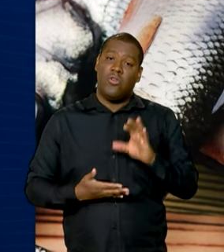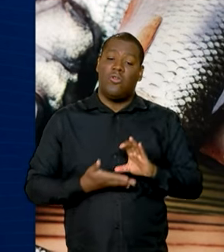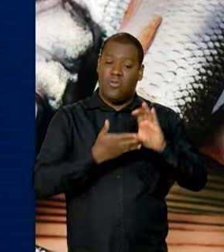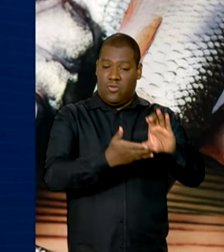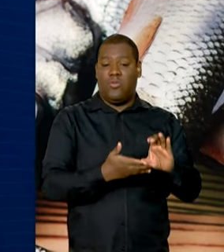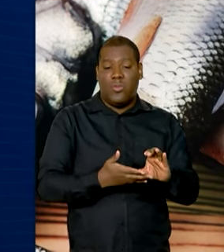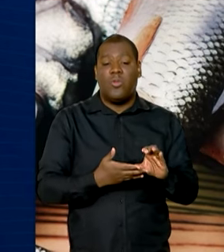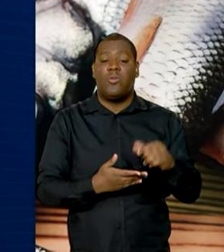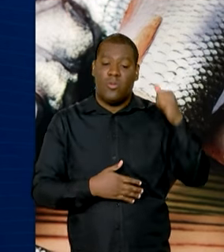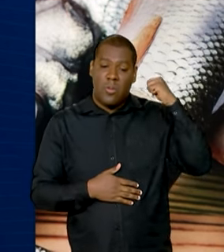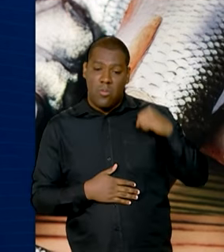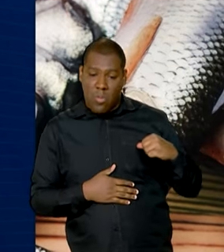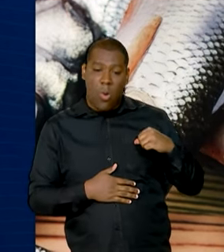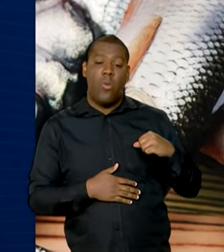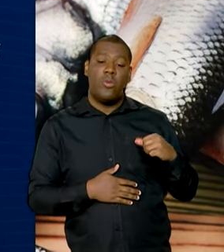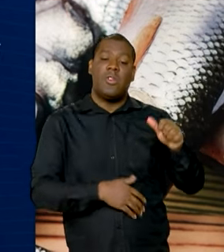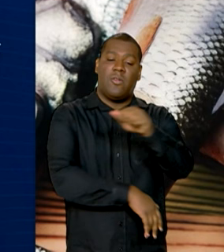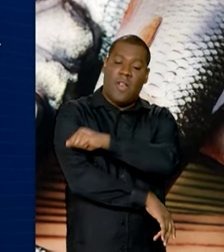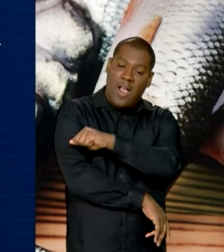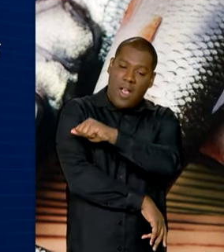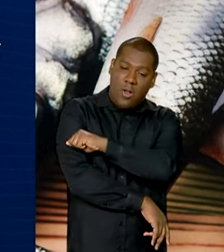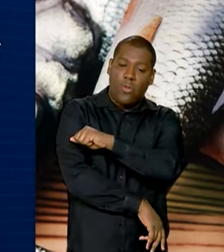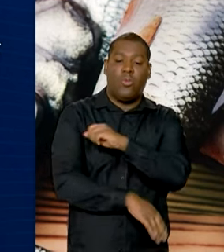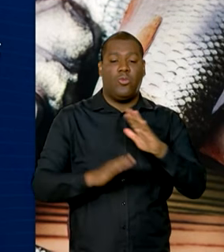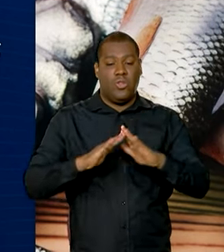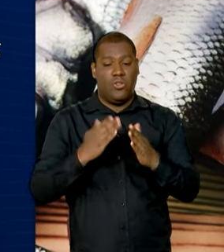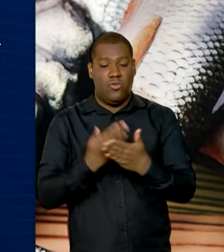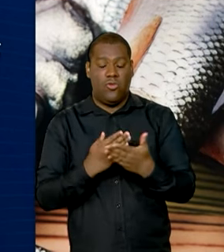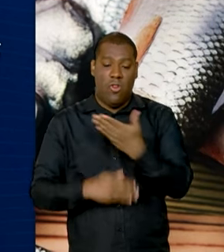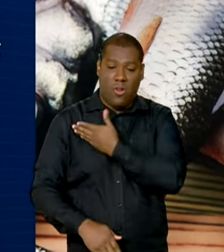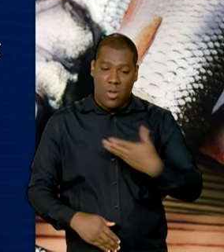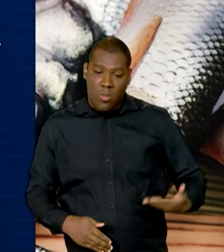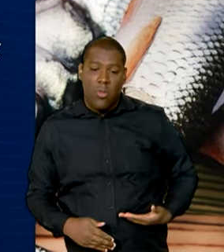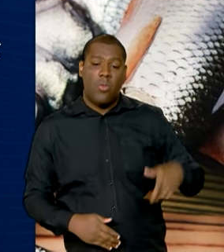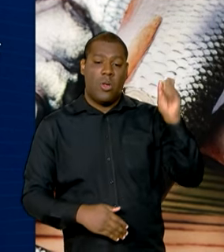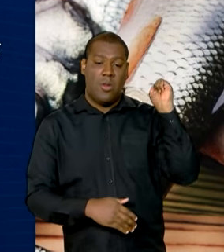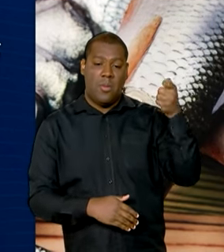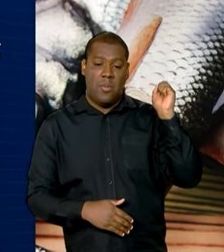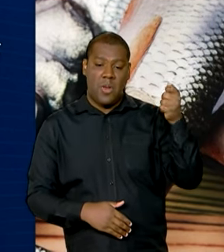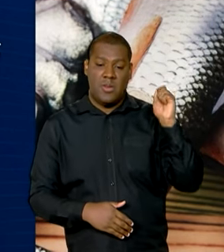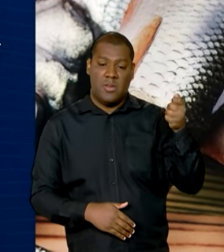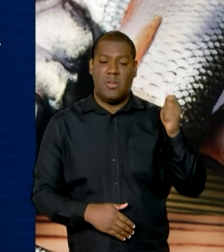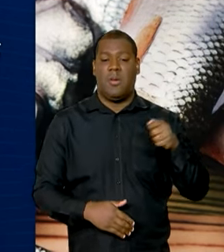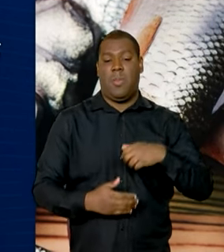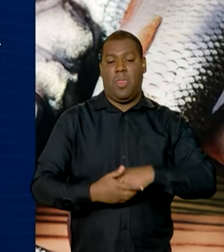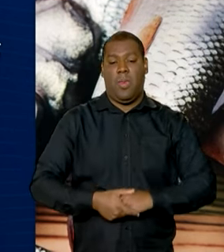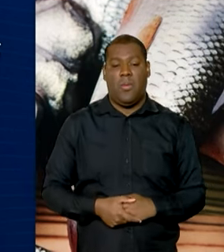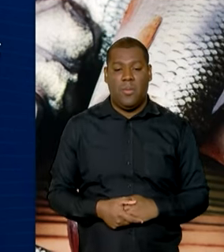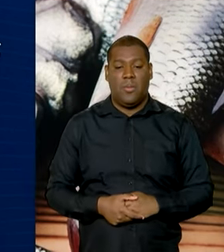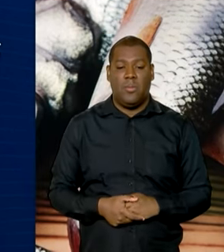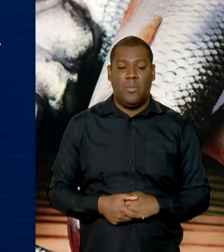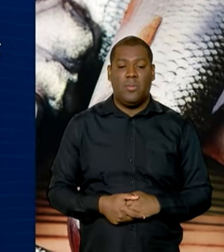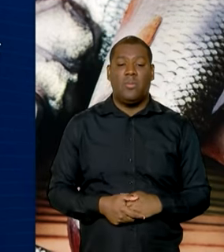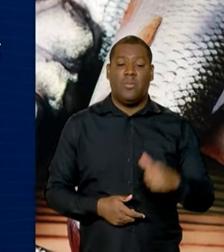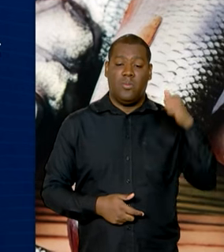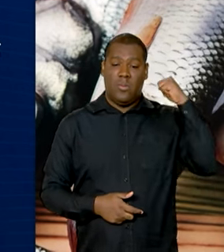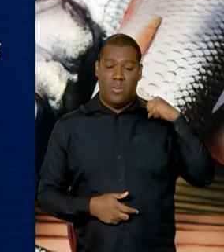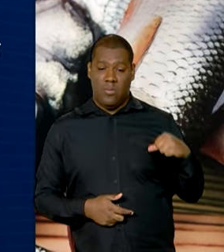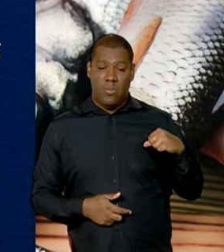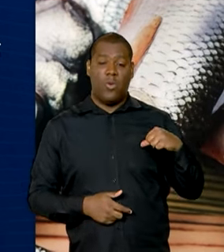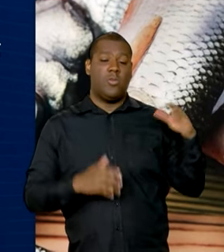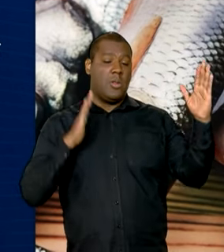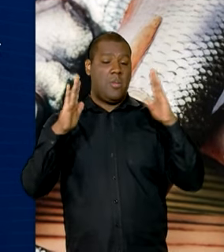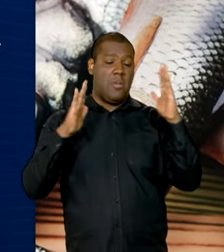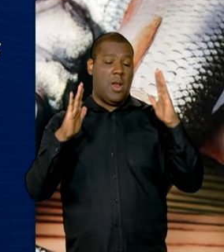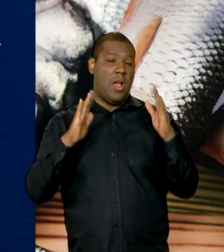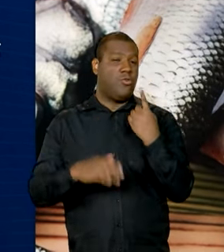por região, de acordo com o número de pescadores artesanais registrados. As bolsas terão duração